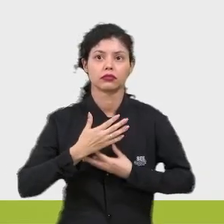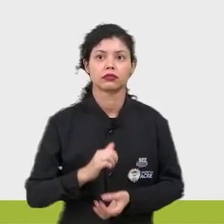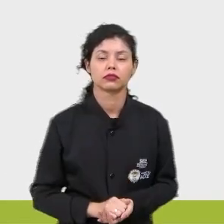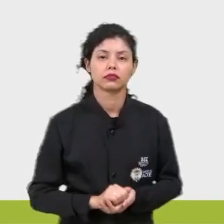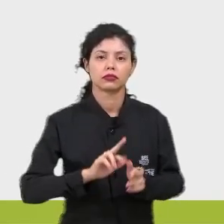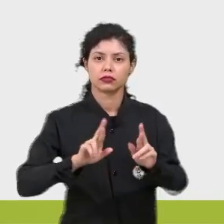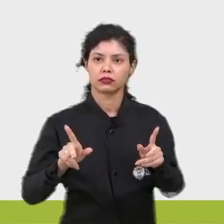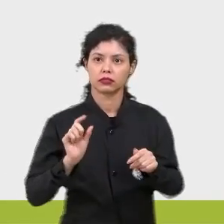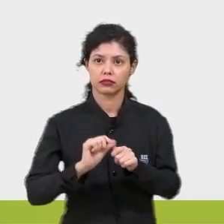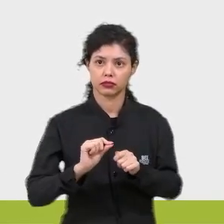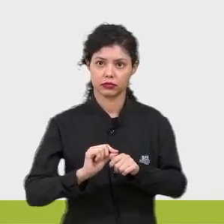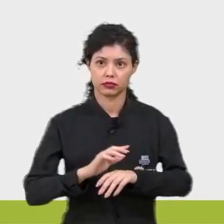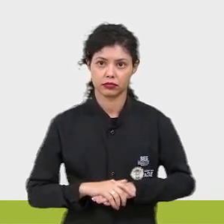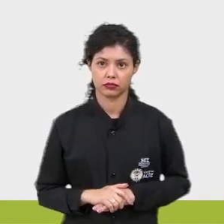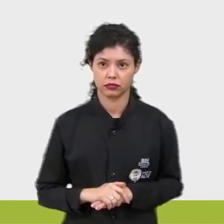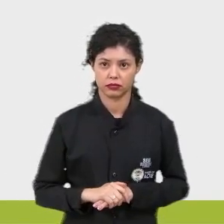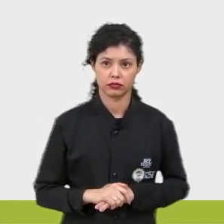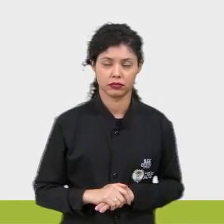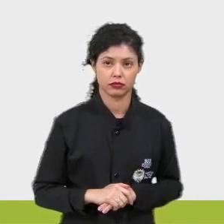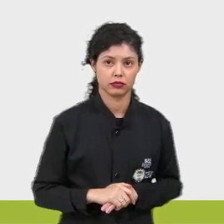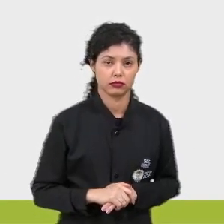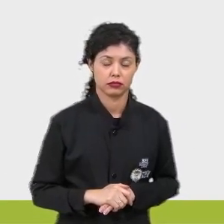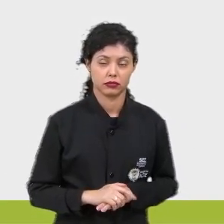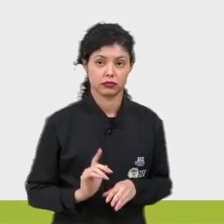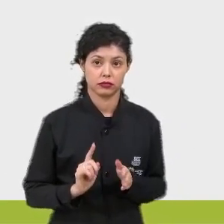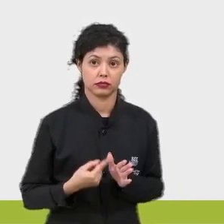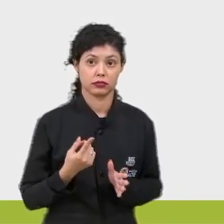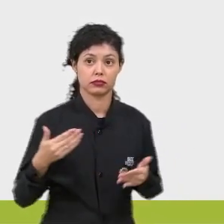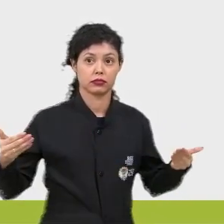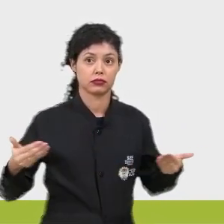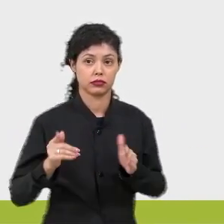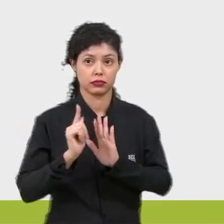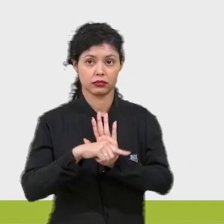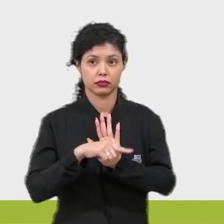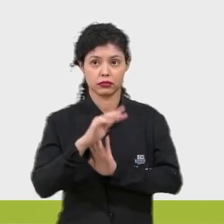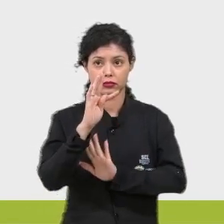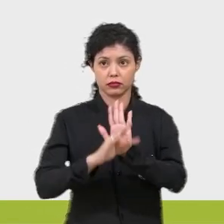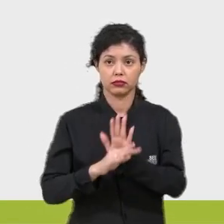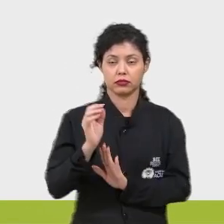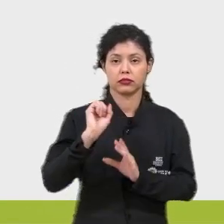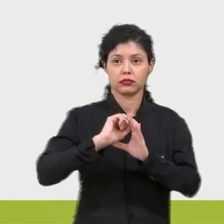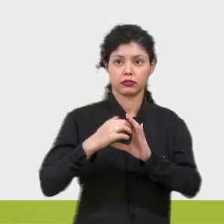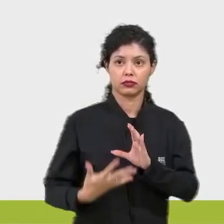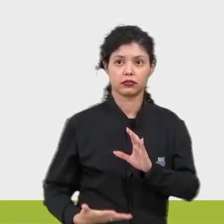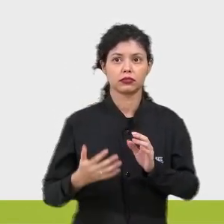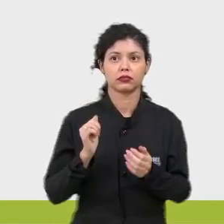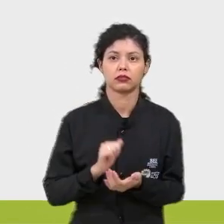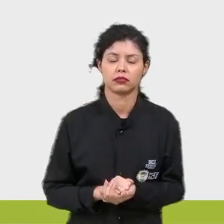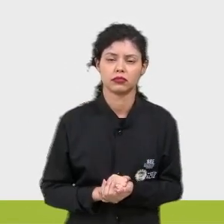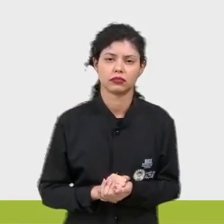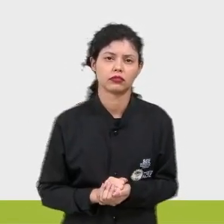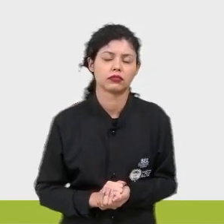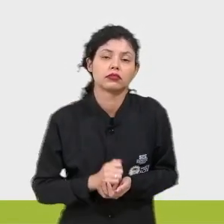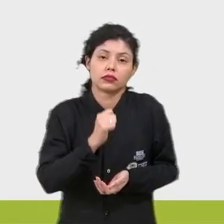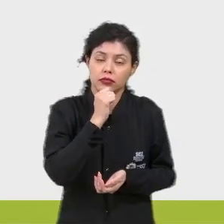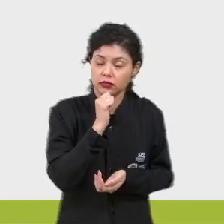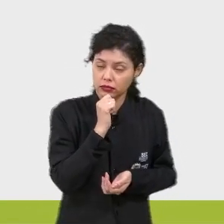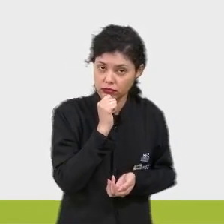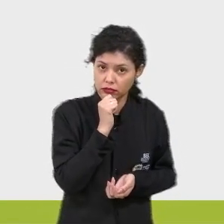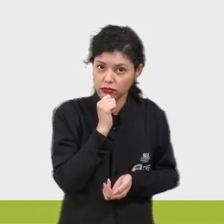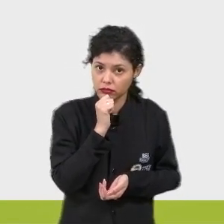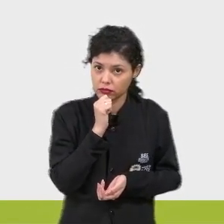fazer diferente, deixa eu ler aqui o enunciado. Primeiro, os gêneros textuais caracterizam-se por